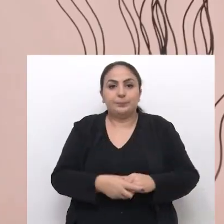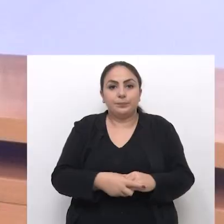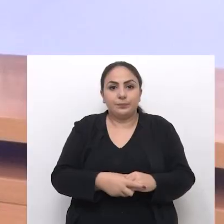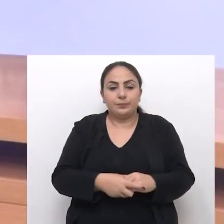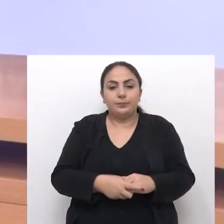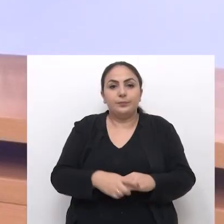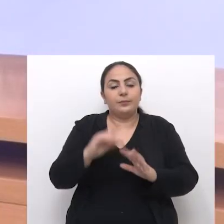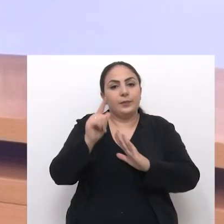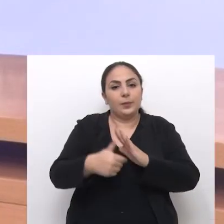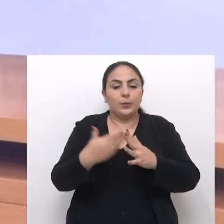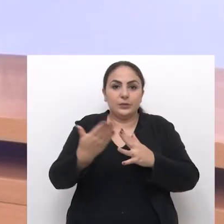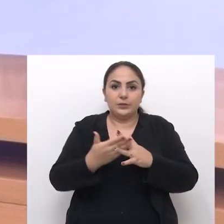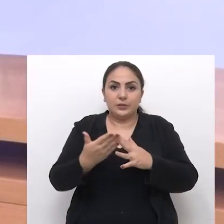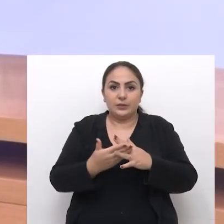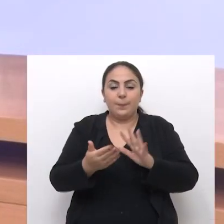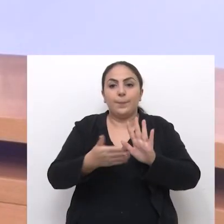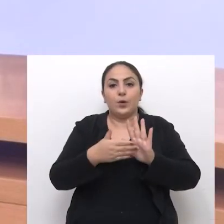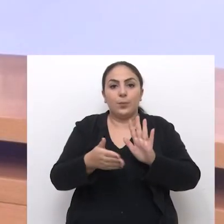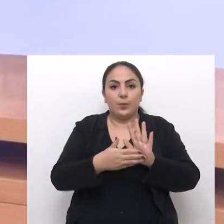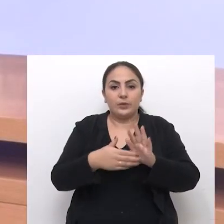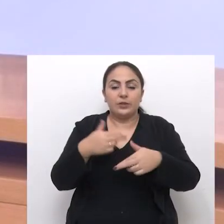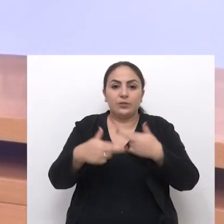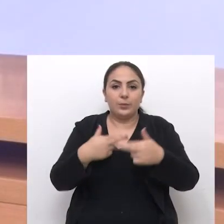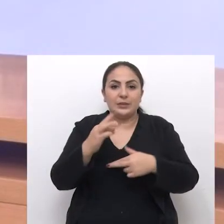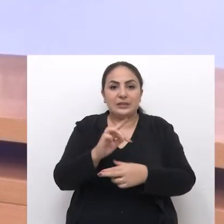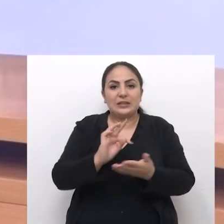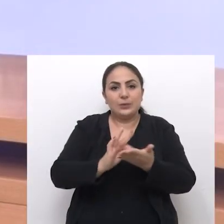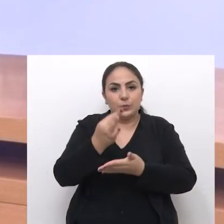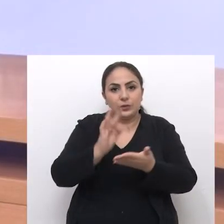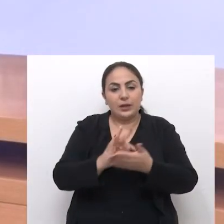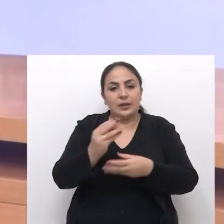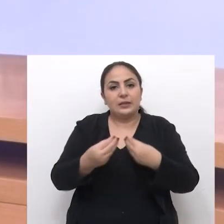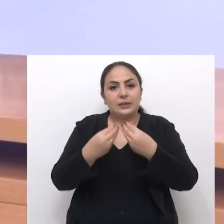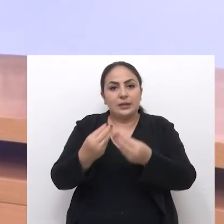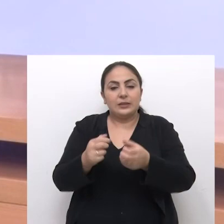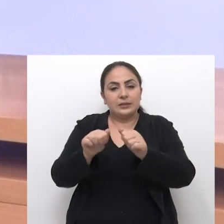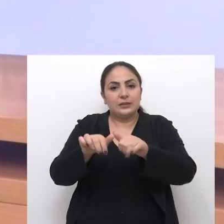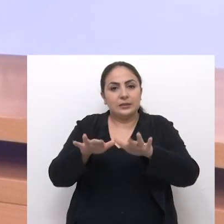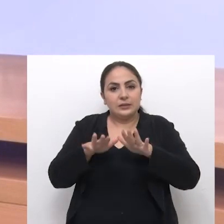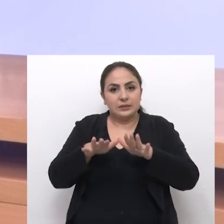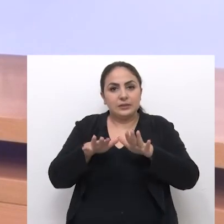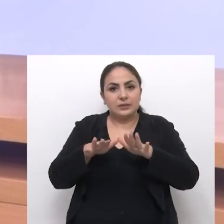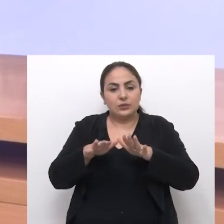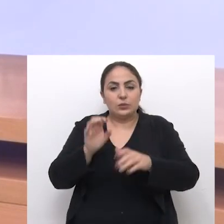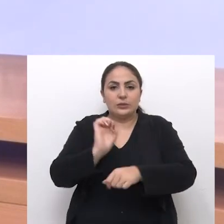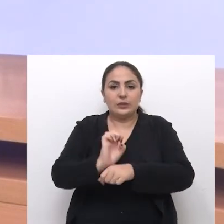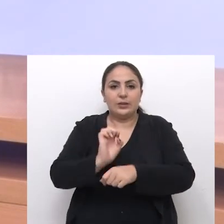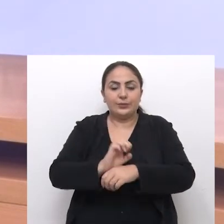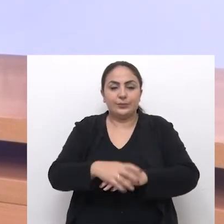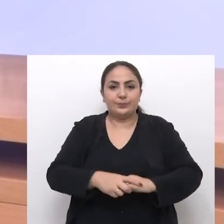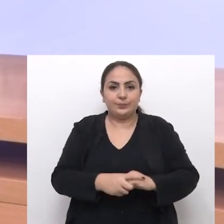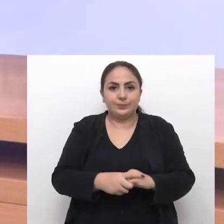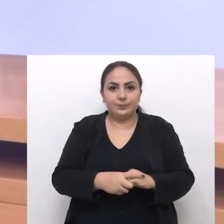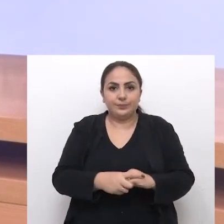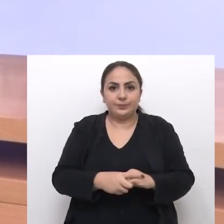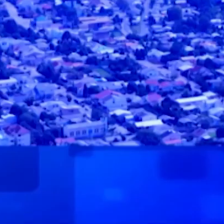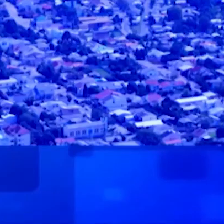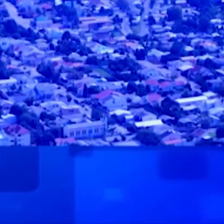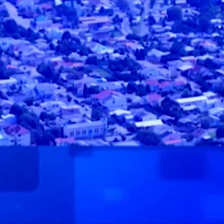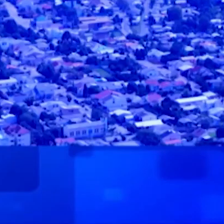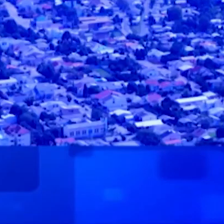problema. E depois do intervalo, proposta de reforma tributária é encaminhada à Assembleia Legislativa do